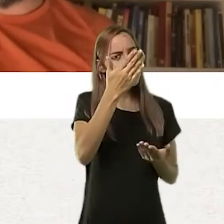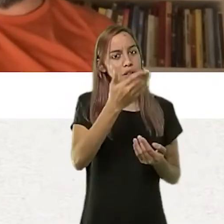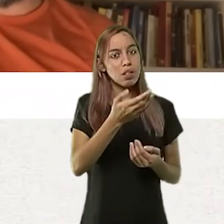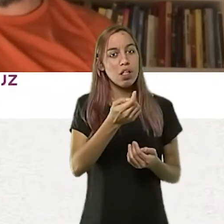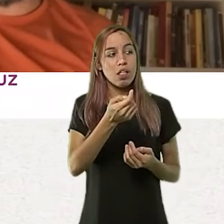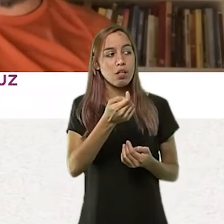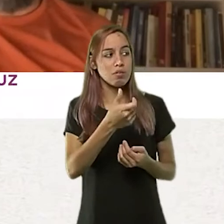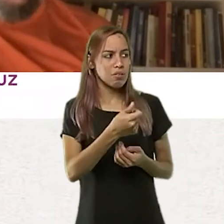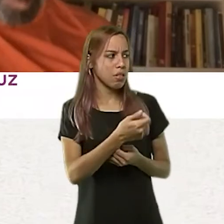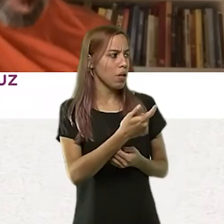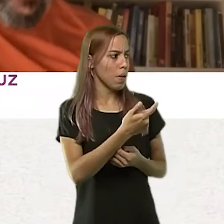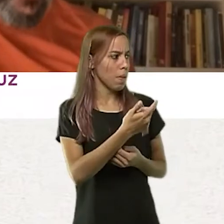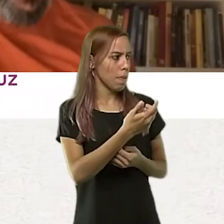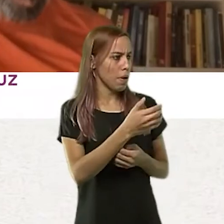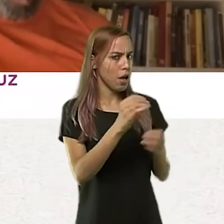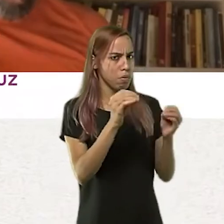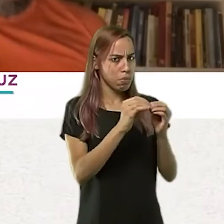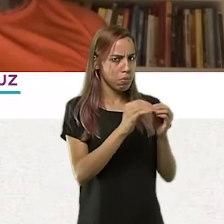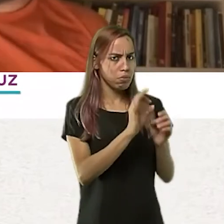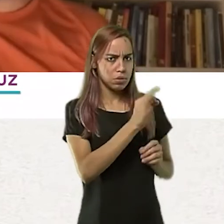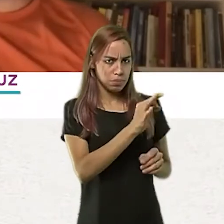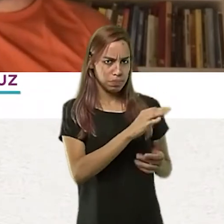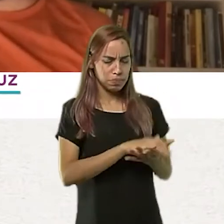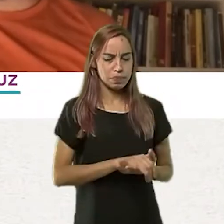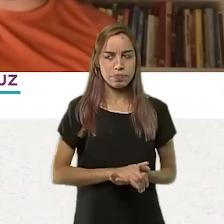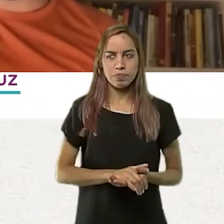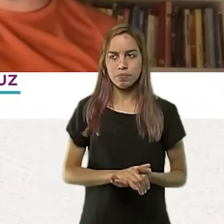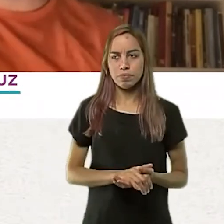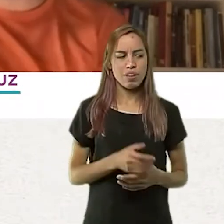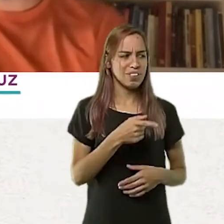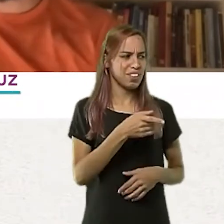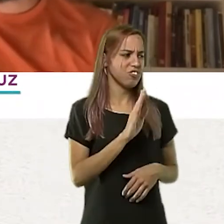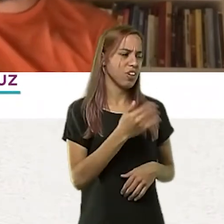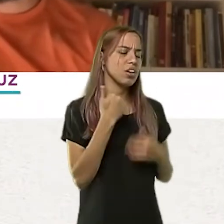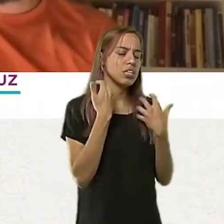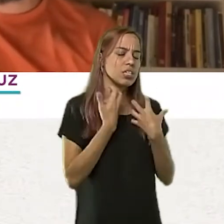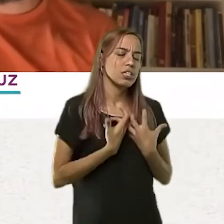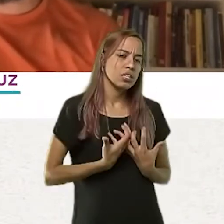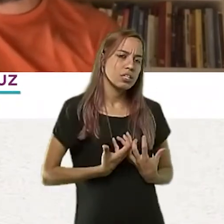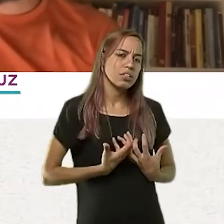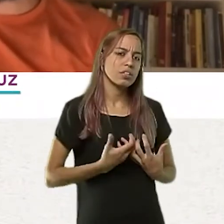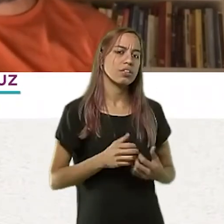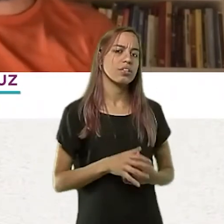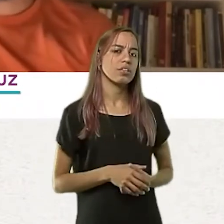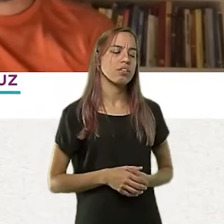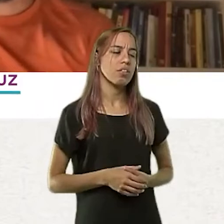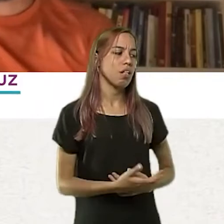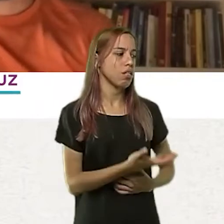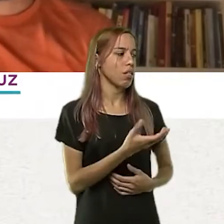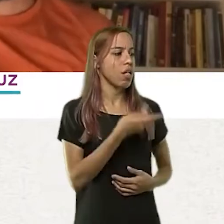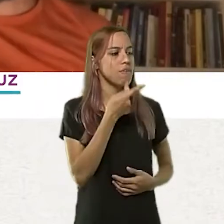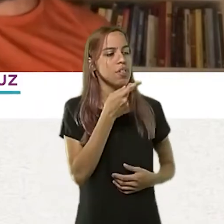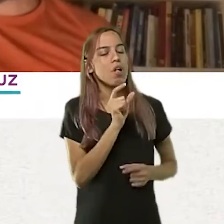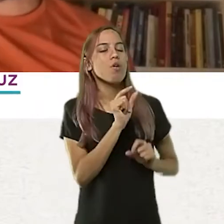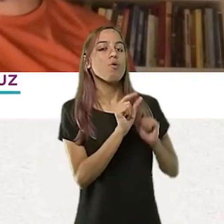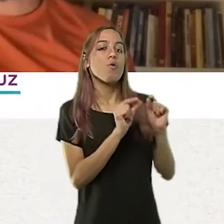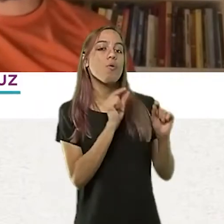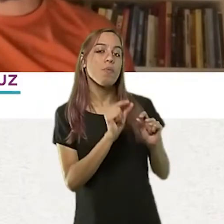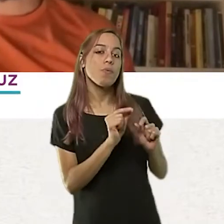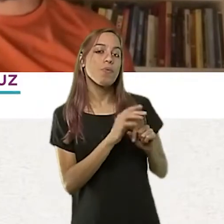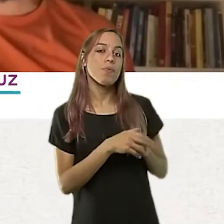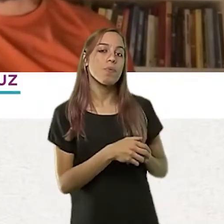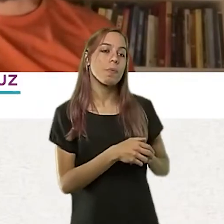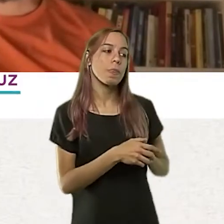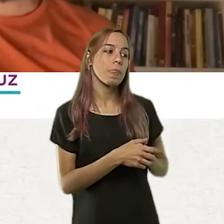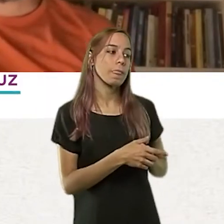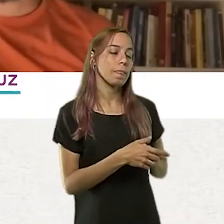meia-noite aí, sei que você está cansado. Queria passar a palavra para você fazer o encerramento. É claro que não podia deixar de